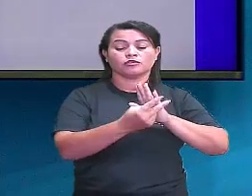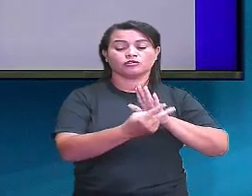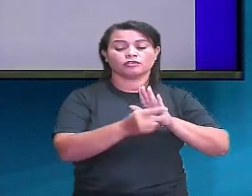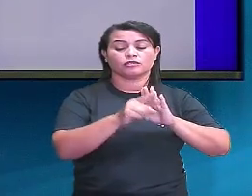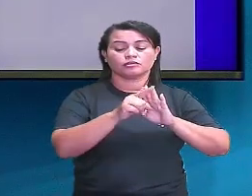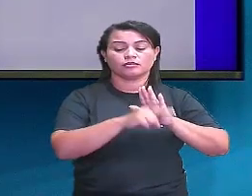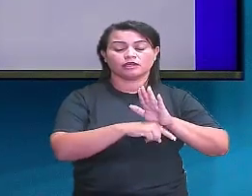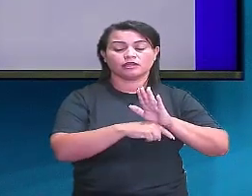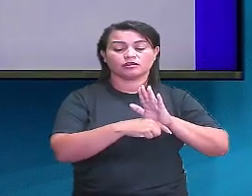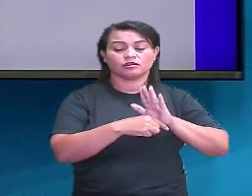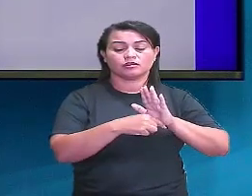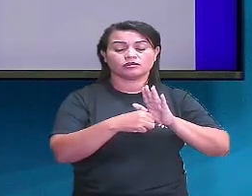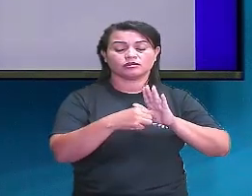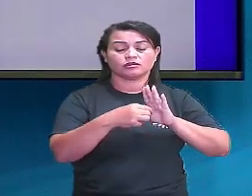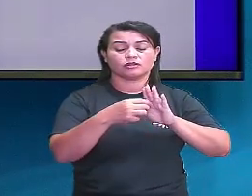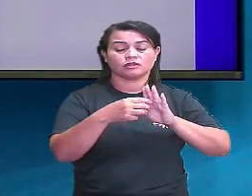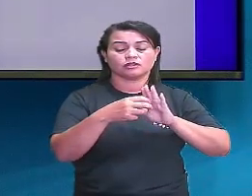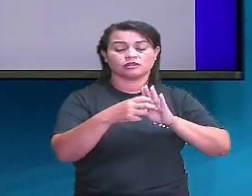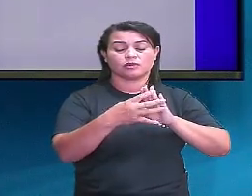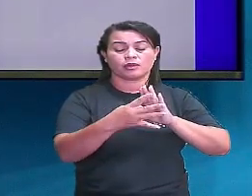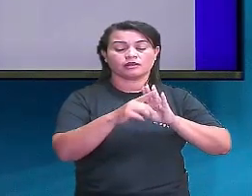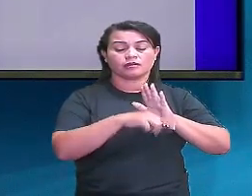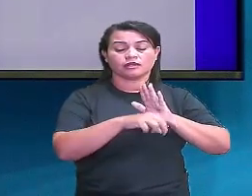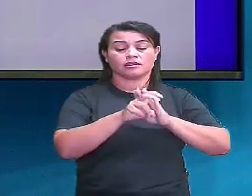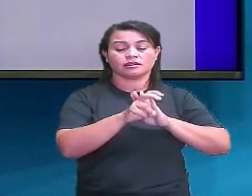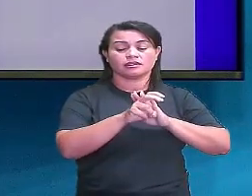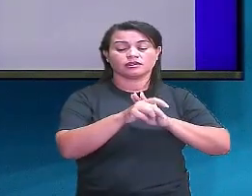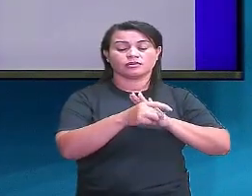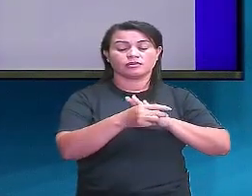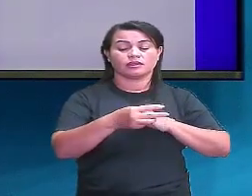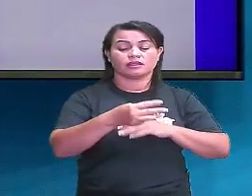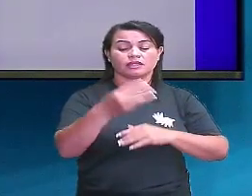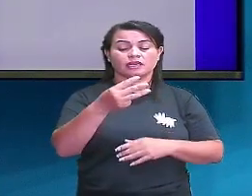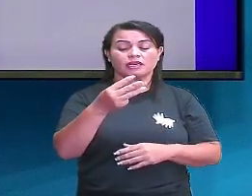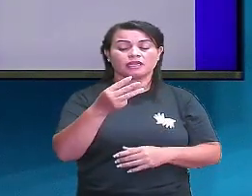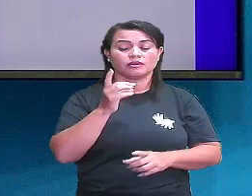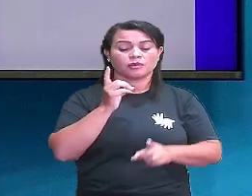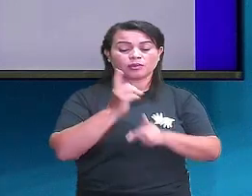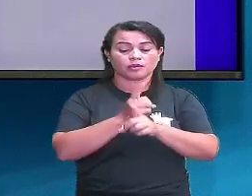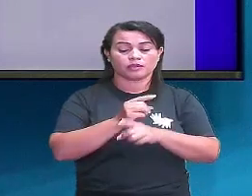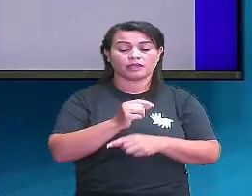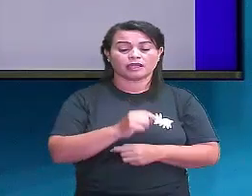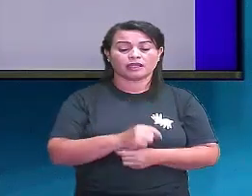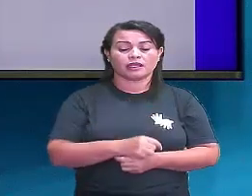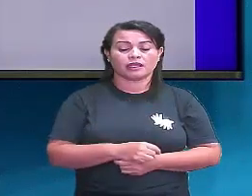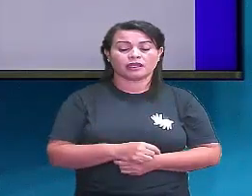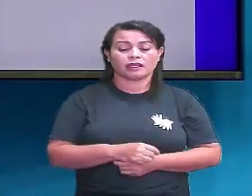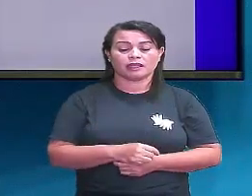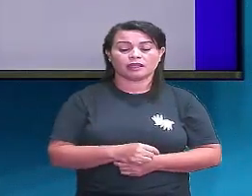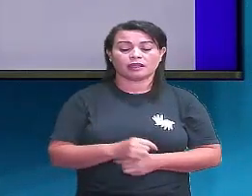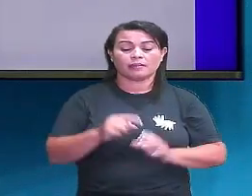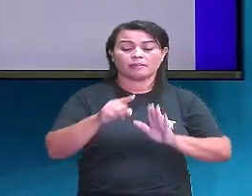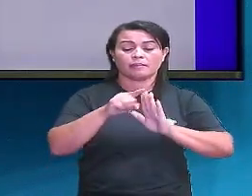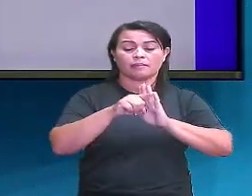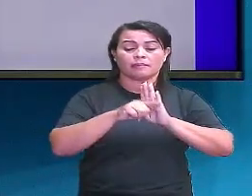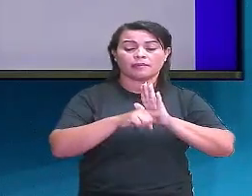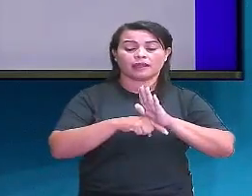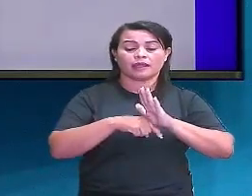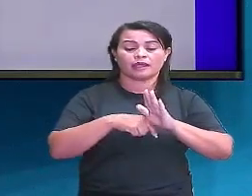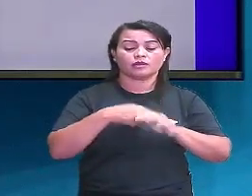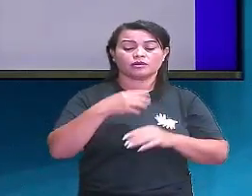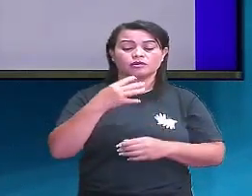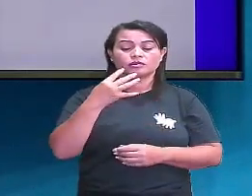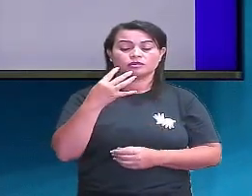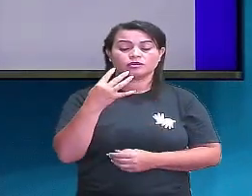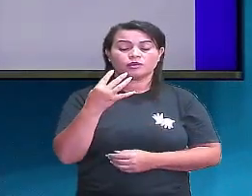menos 4, menos 5 e 3. Achei o ponto. Menos 4, olha que eu estou aqui